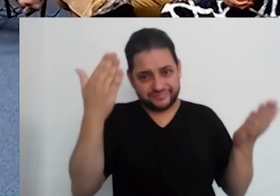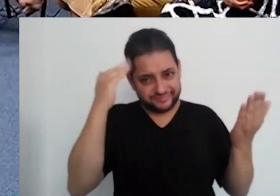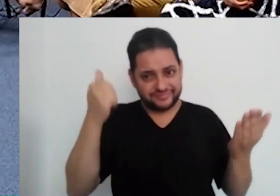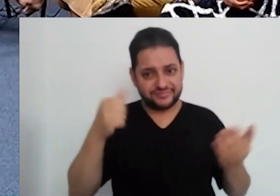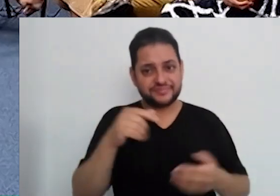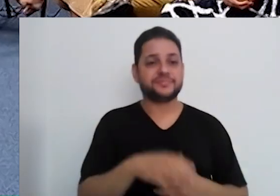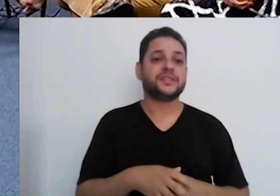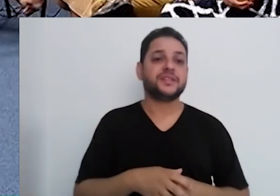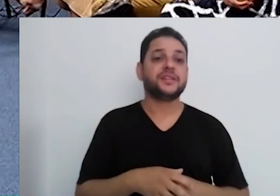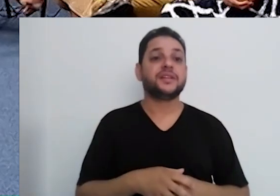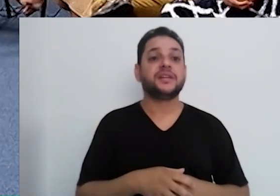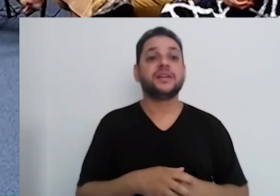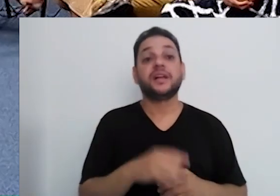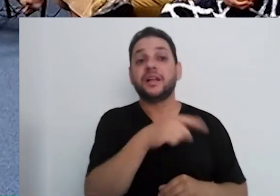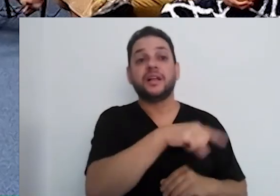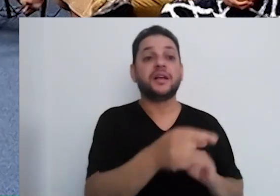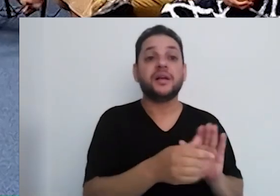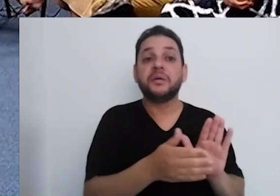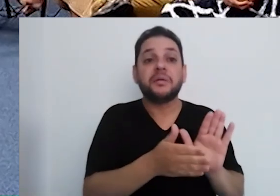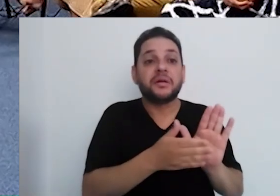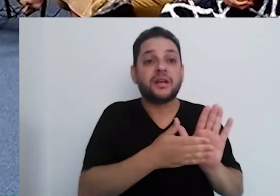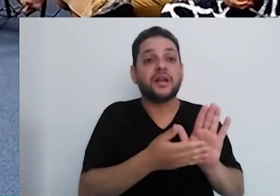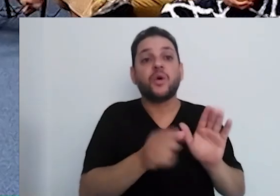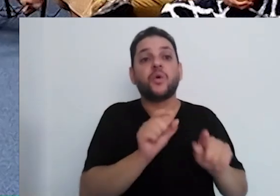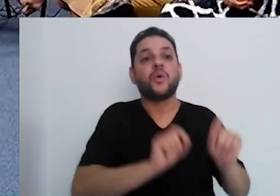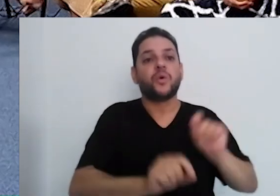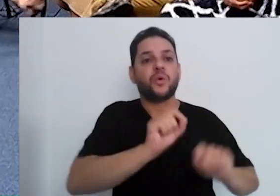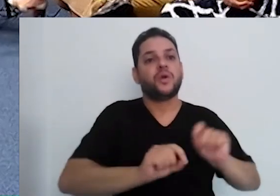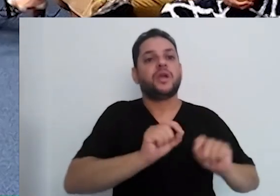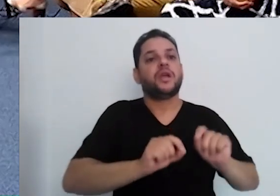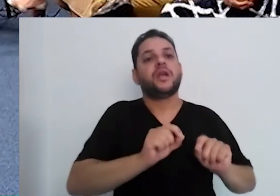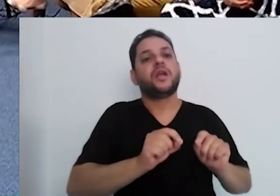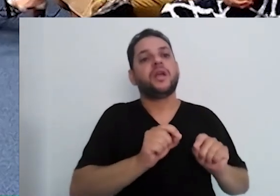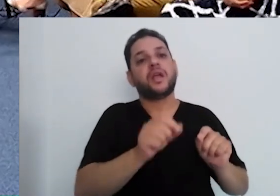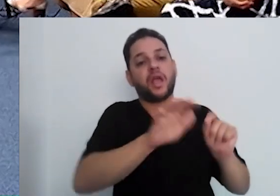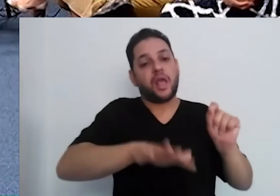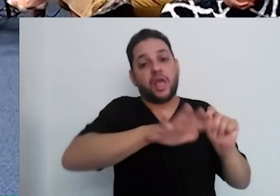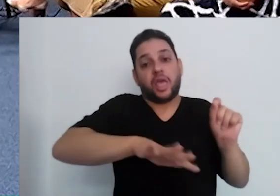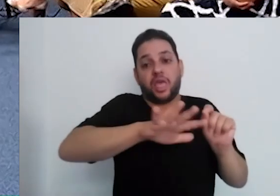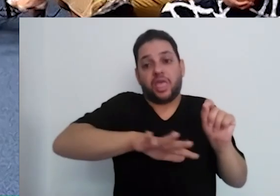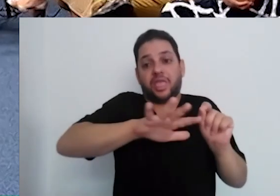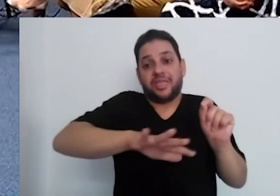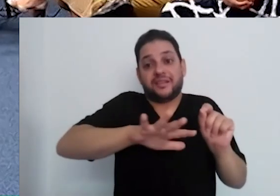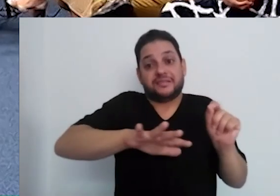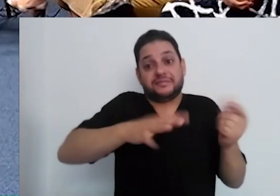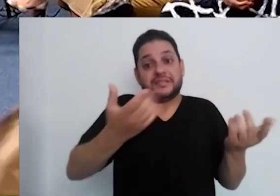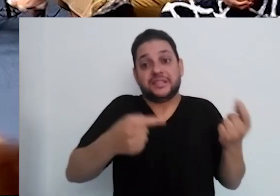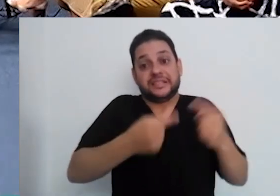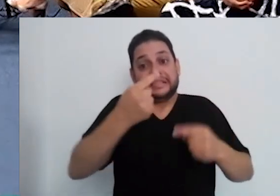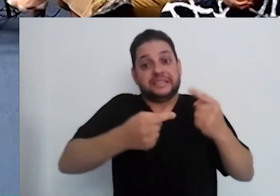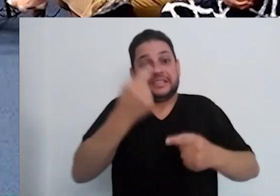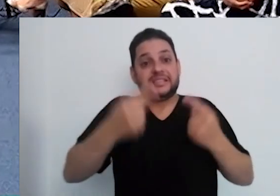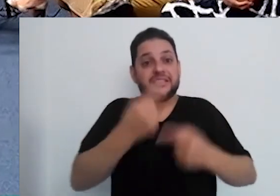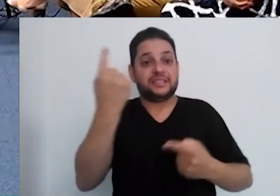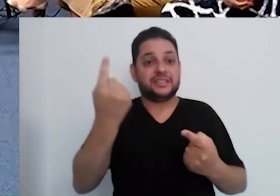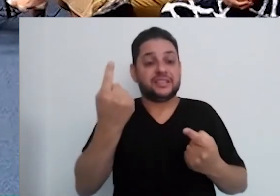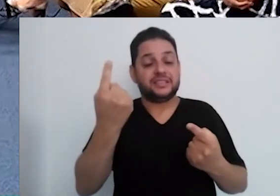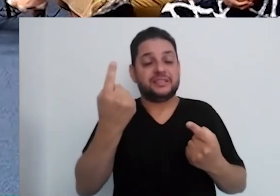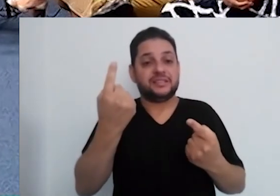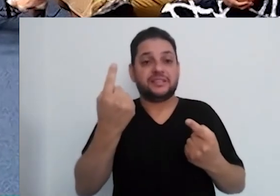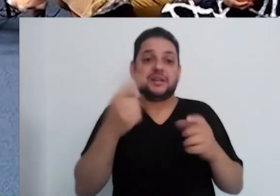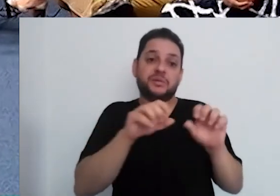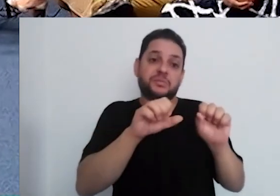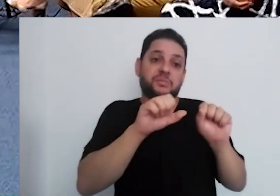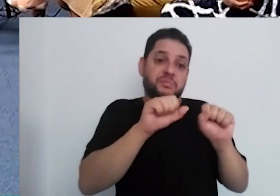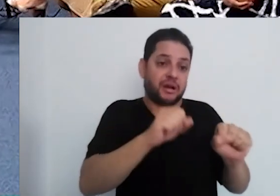ela se propõe a atuar em alguns algumas esferas e né em algumas esfer e pode ser em crime grave pode pode ser a gente